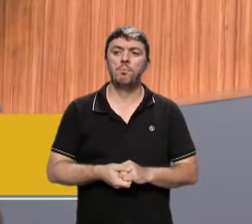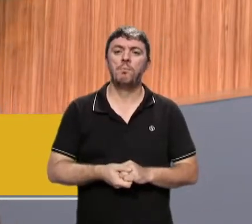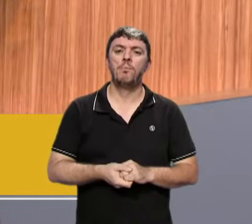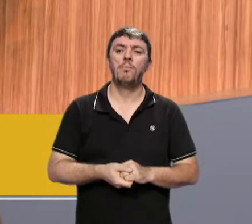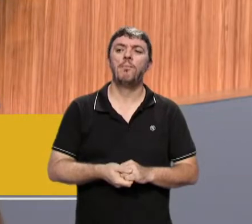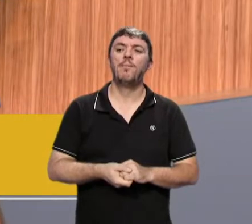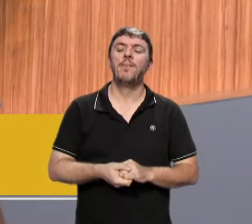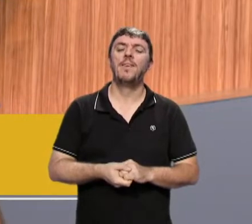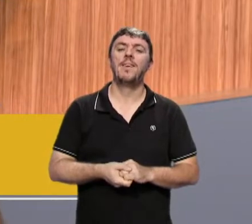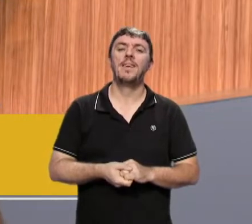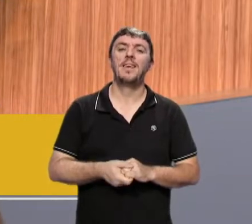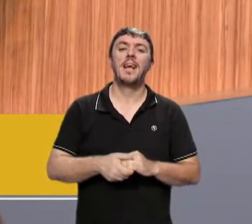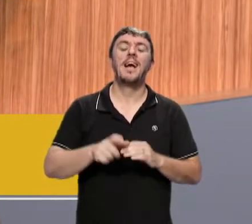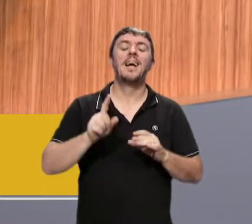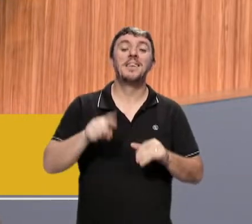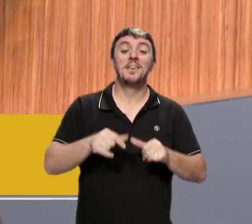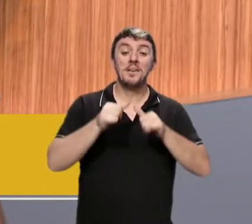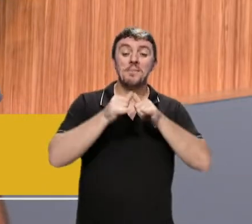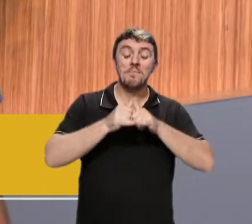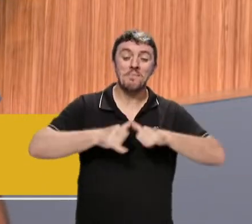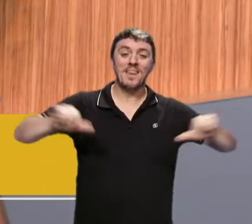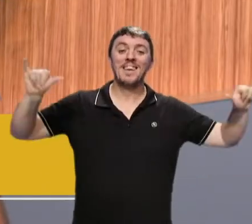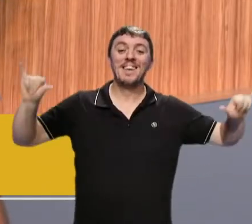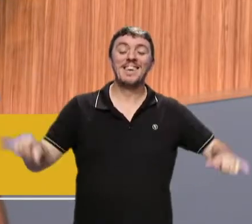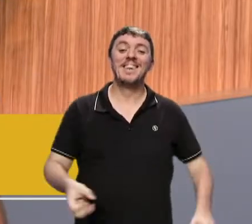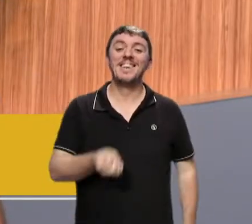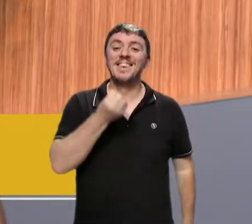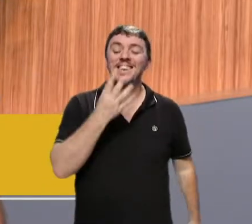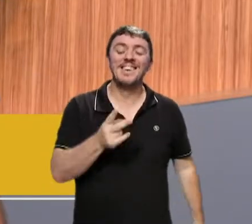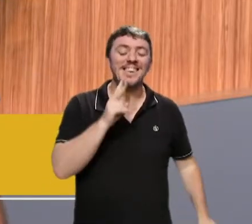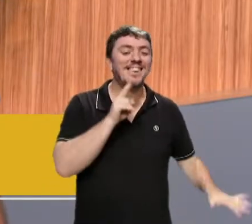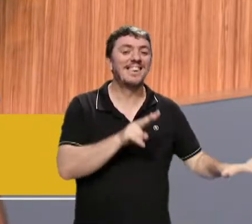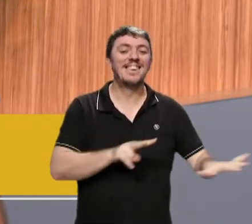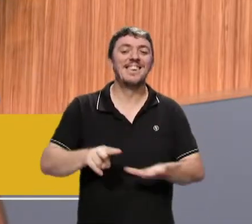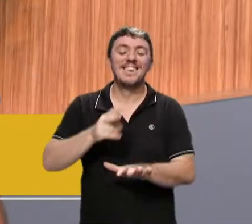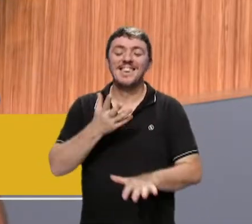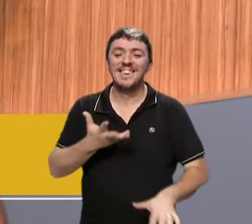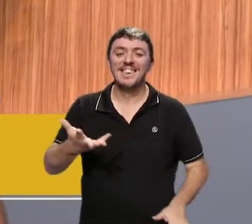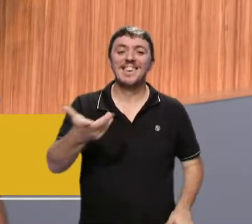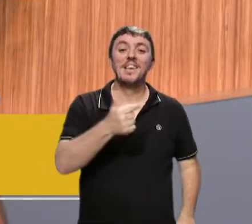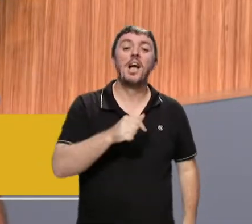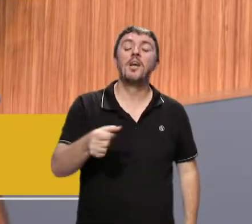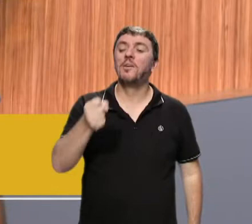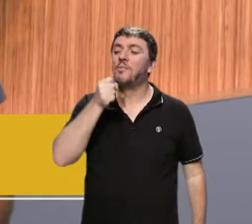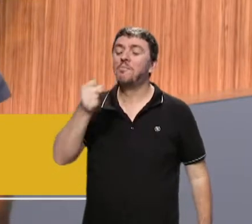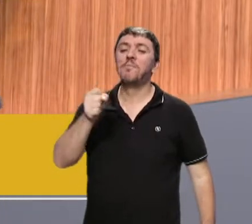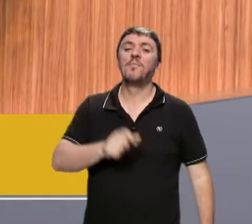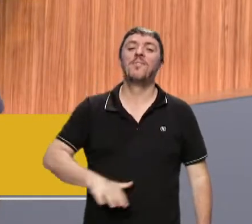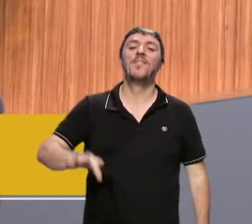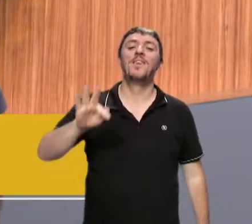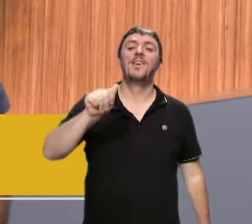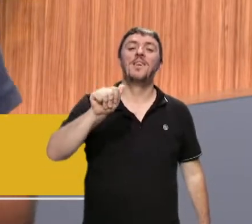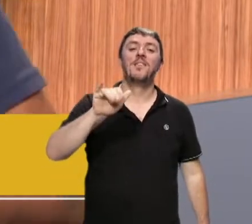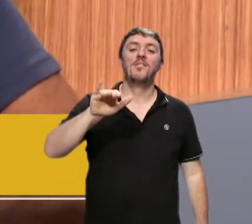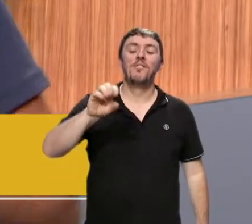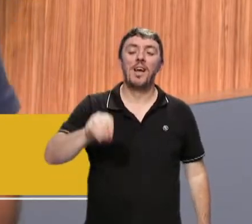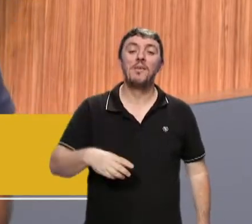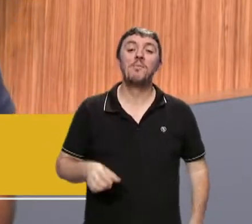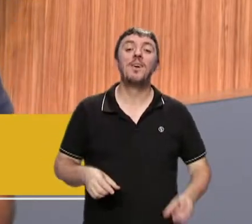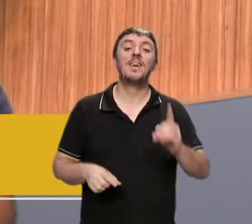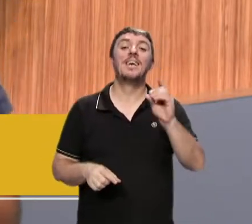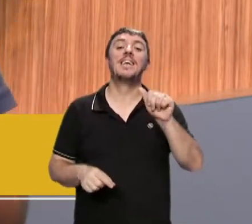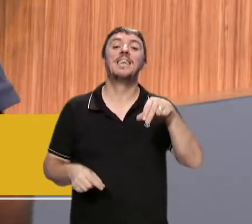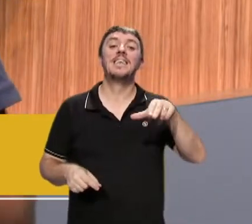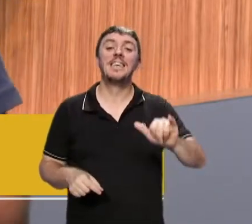já que a gente está falando de energia caótica boa, eu tive uma semana incrível porque eu entrevistei Fábio Porchat, Dani Calabresa,